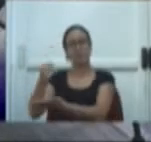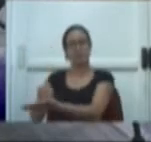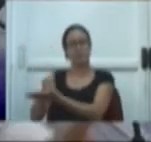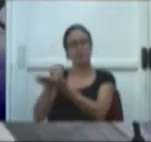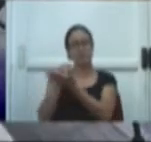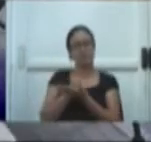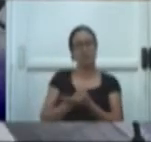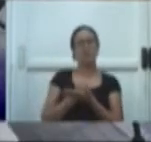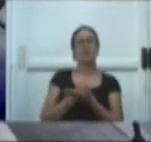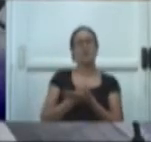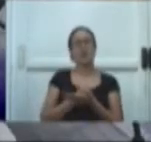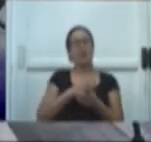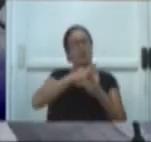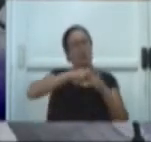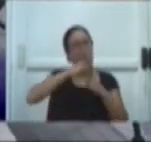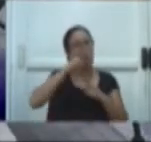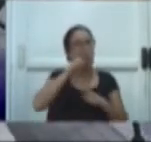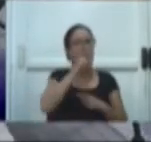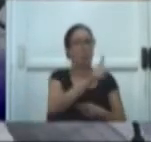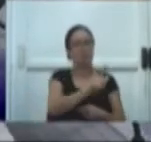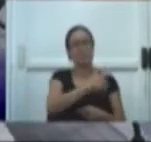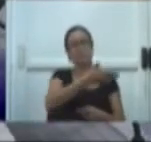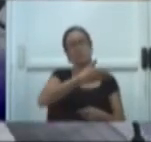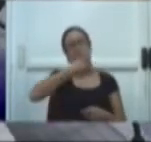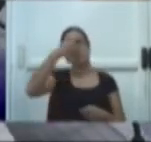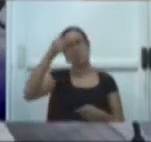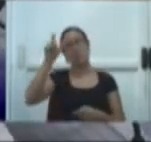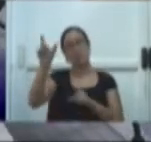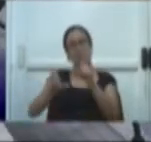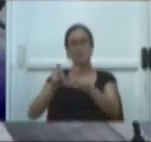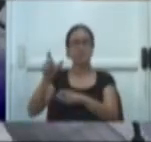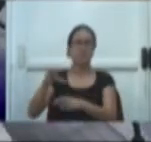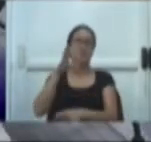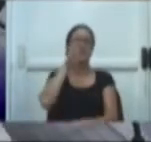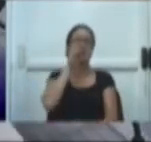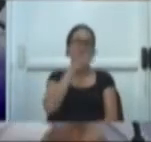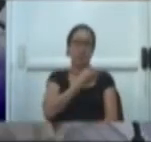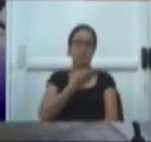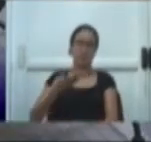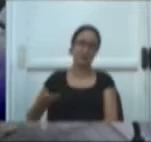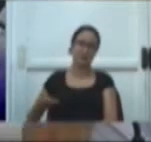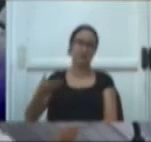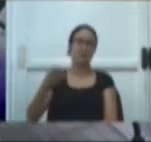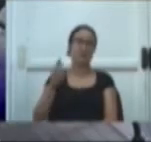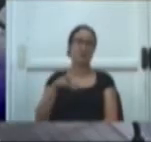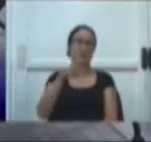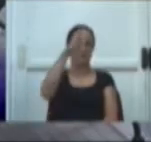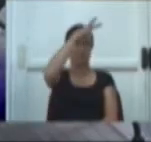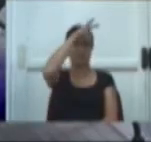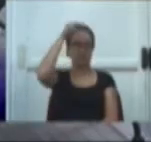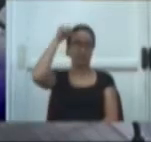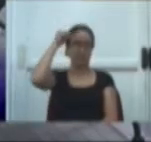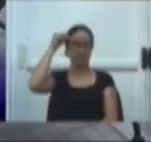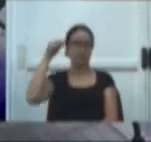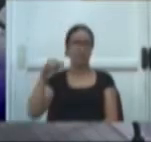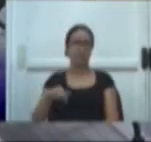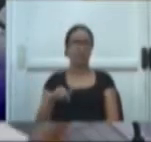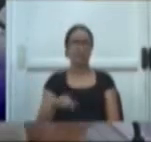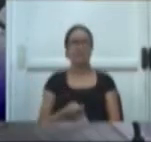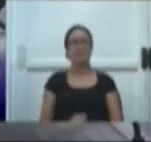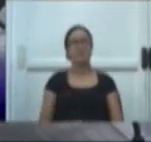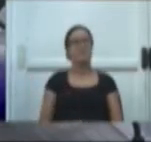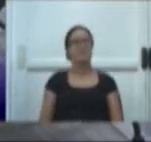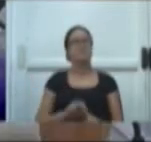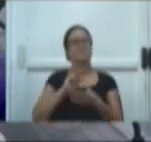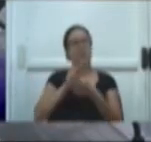a conquistar o melhor também para os trabalhadores da Prefeitura Municipal. Faço a minha parte aqui na Câmara